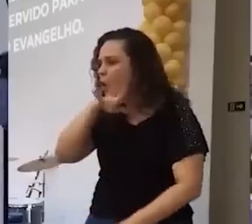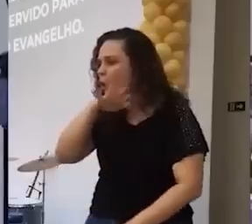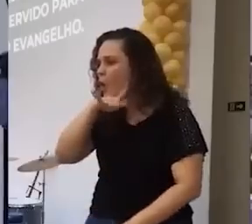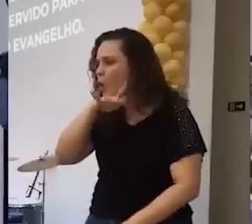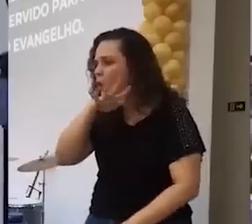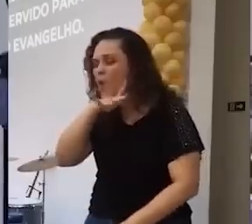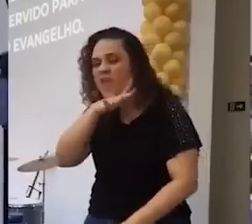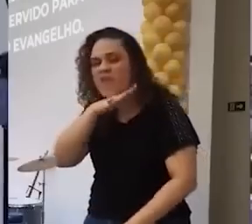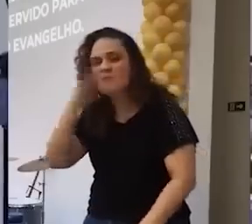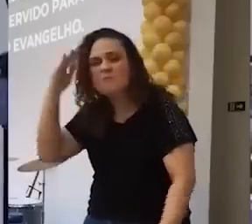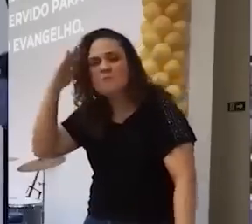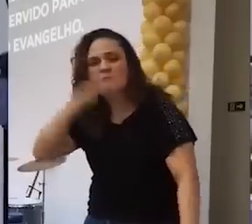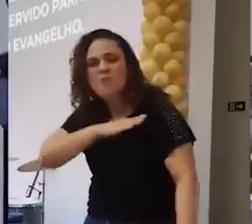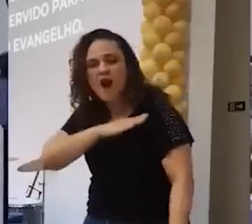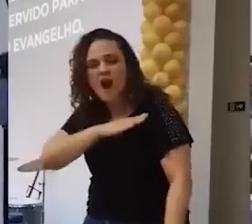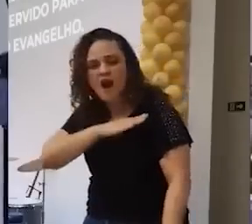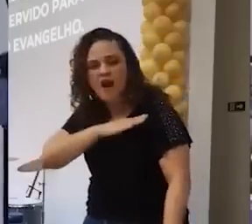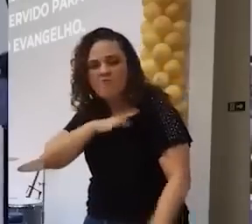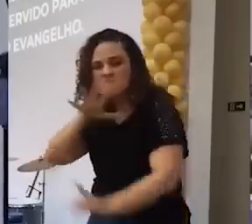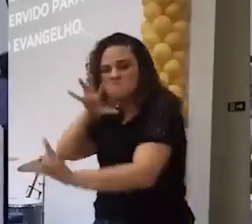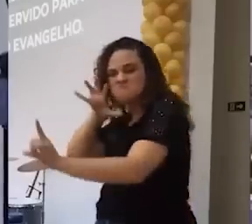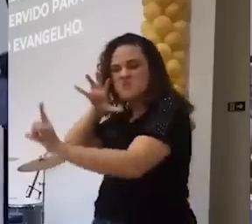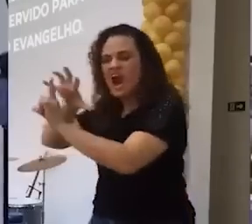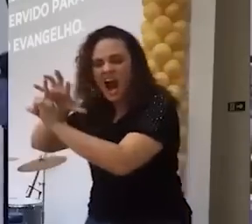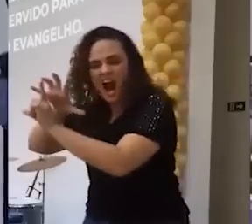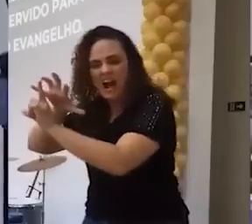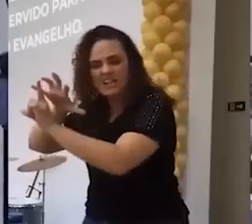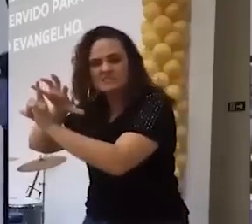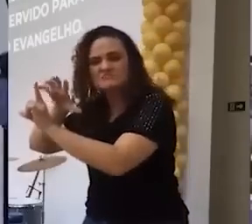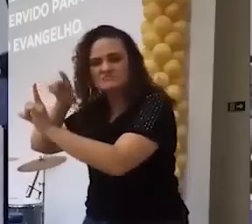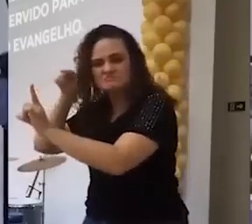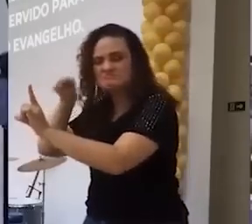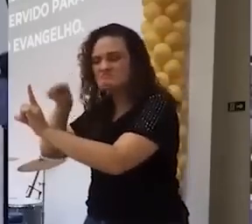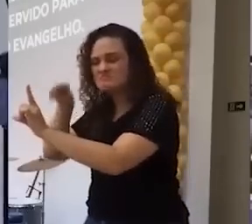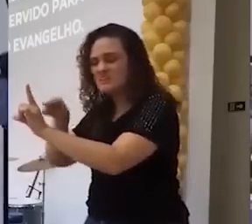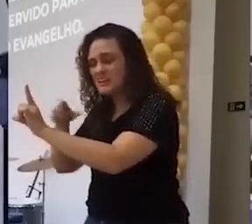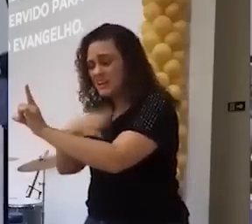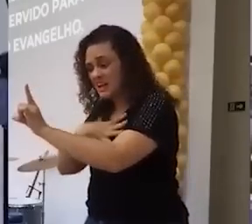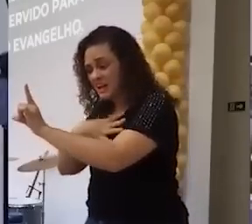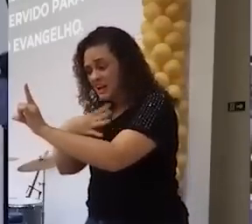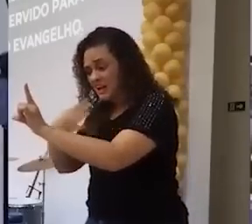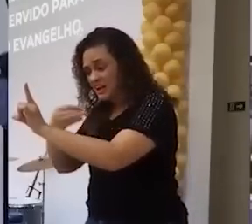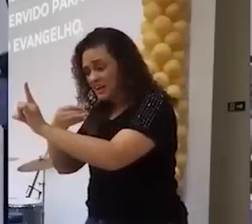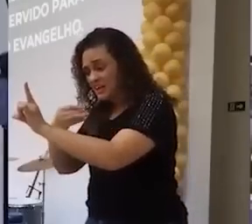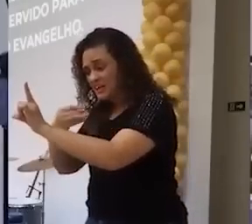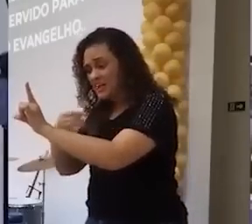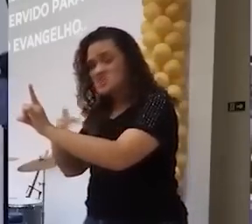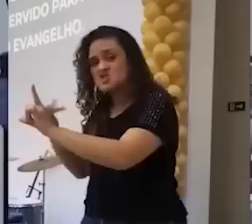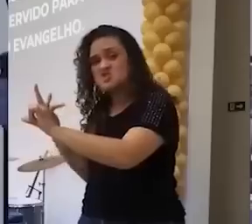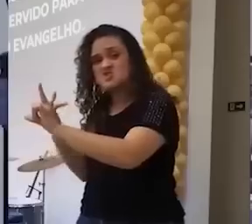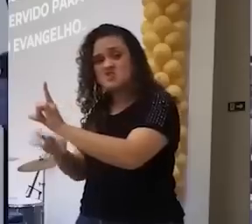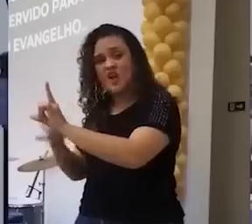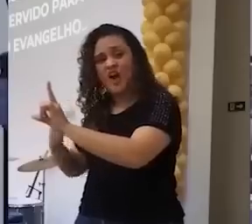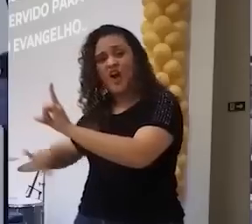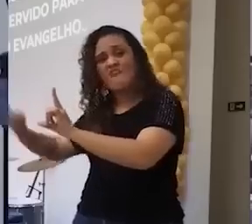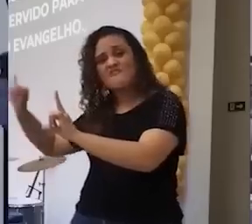suas emoções, que vai transformar a vida da sua filha num pesadelo.